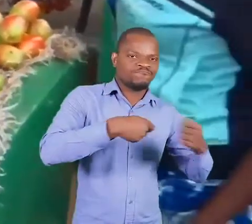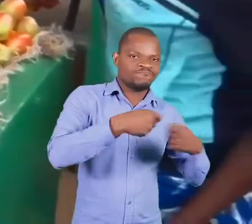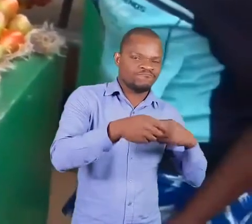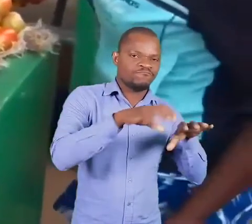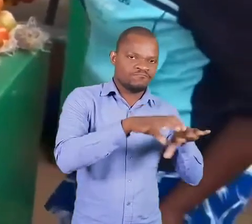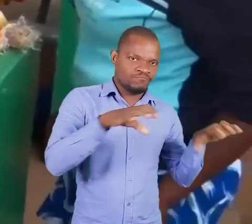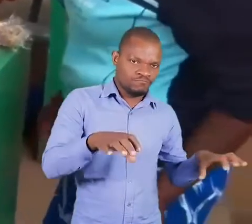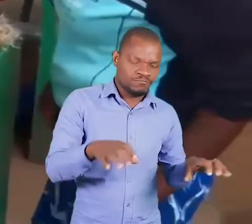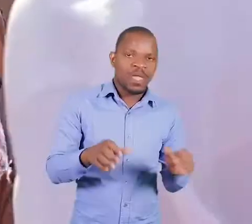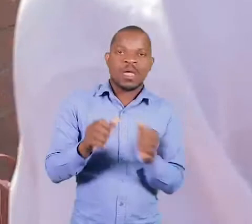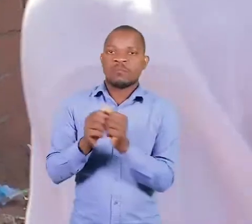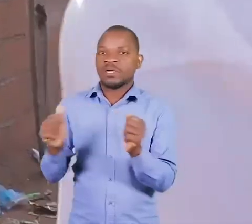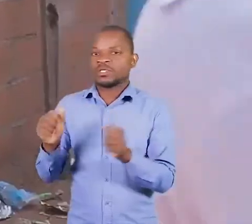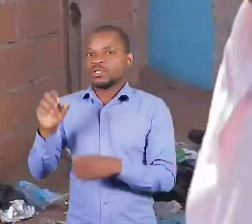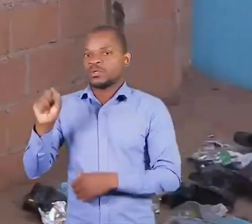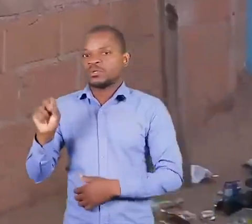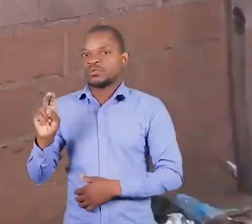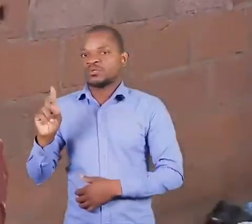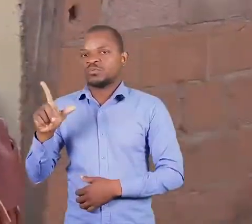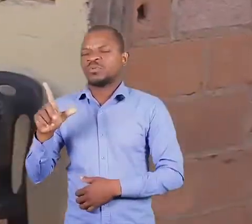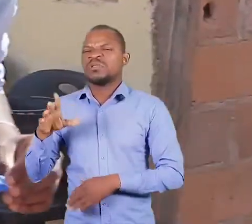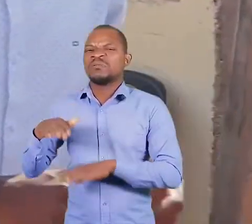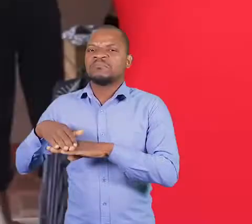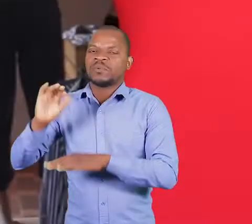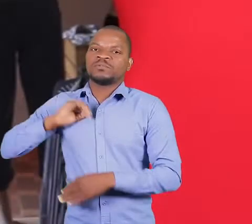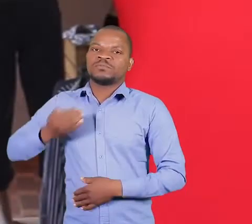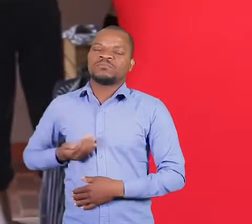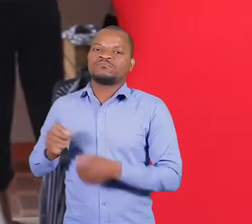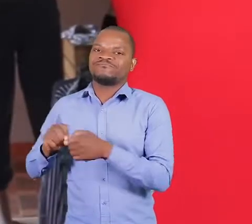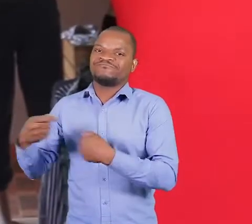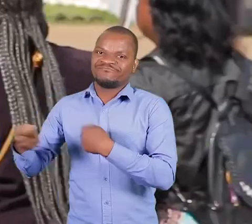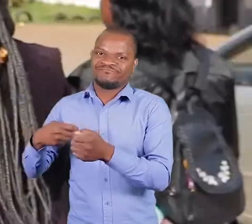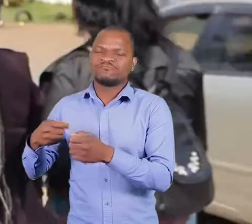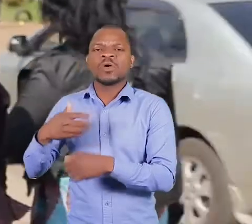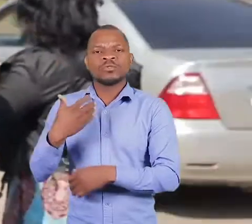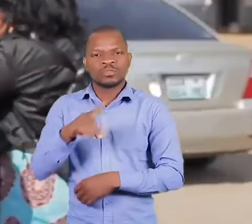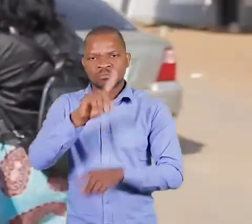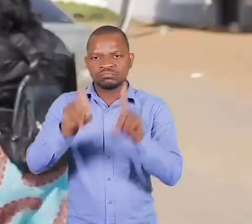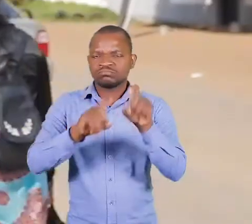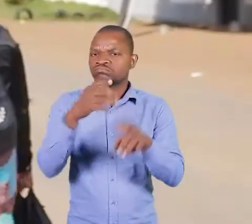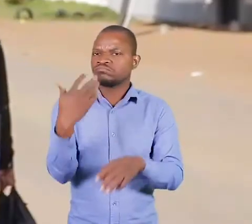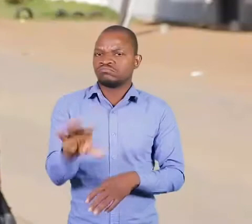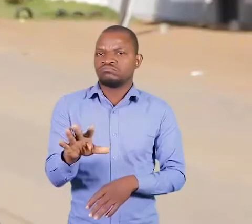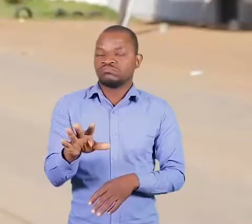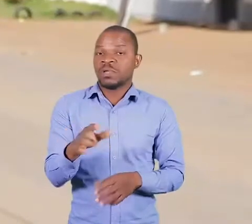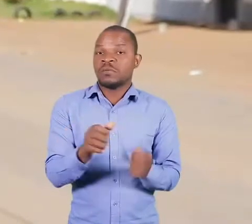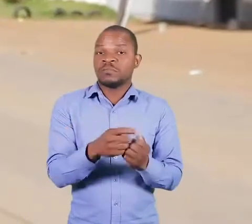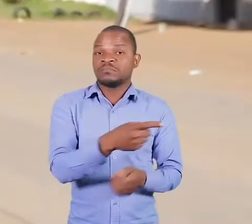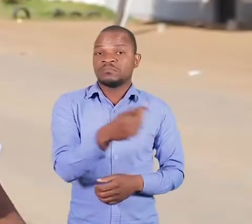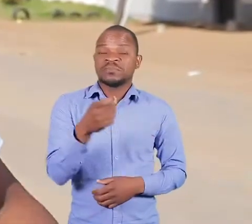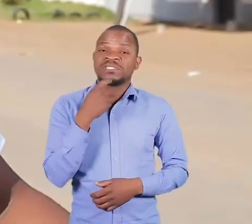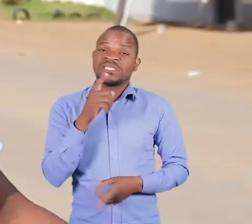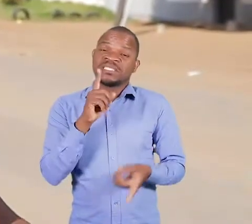quê? Foi o que perguntamos às pessoas em Maguanine. Não sei. Talvez seja a